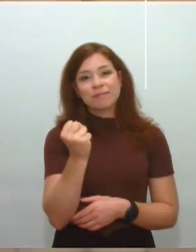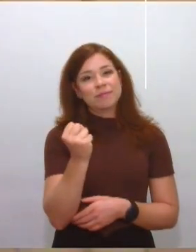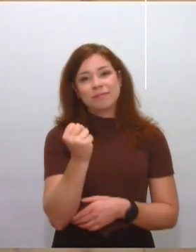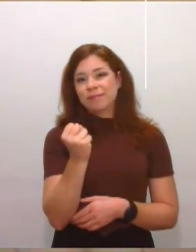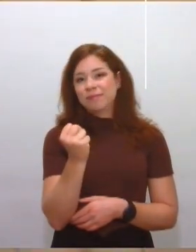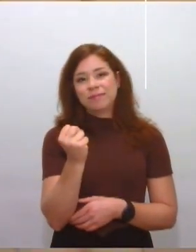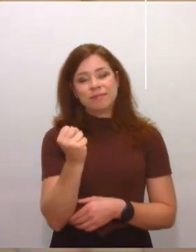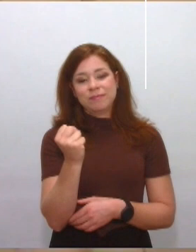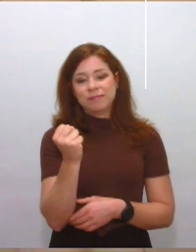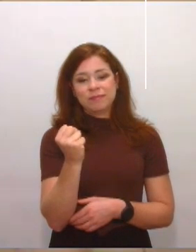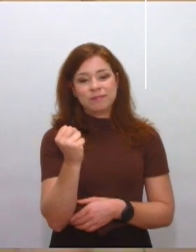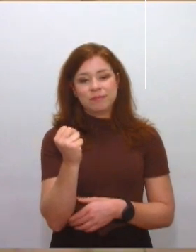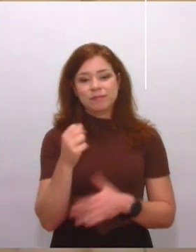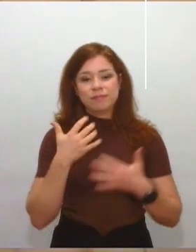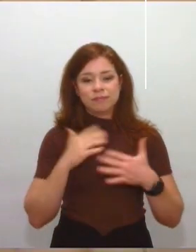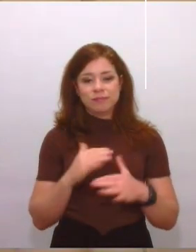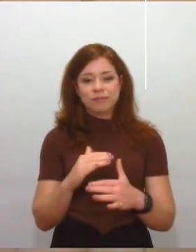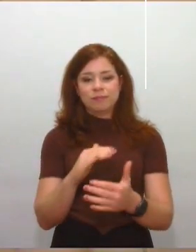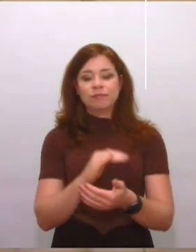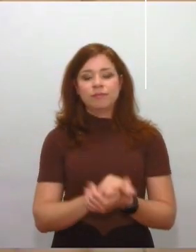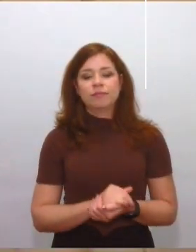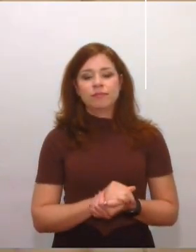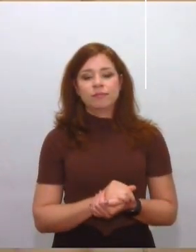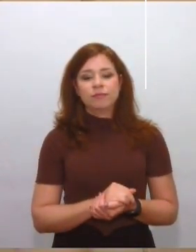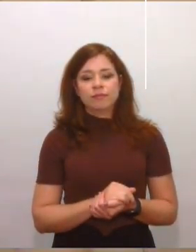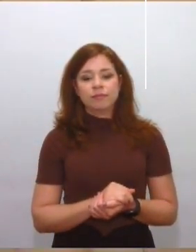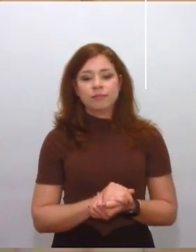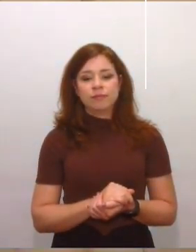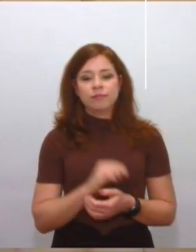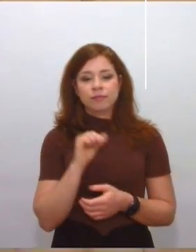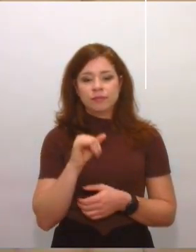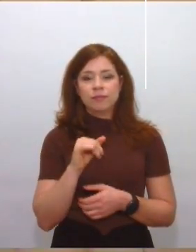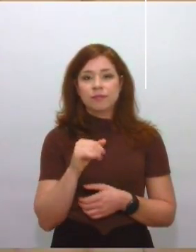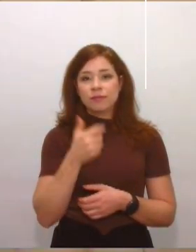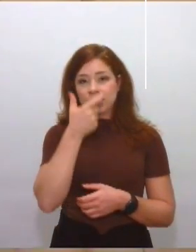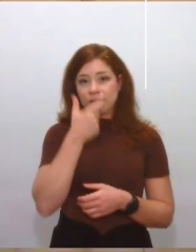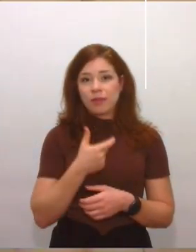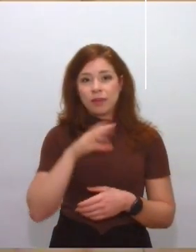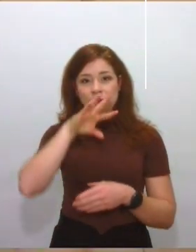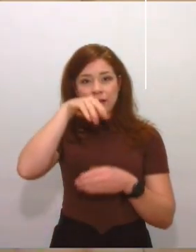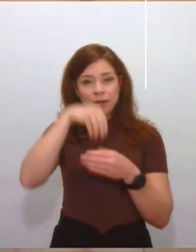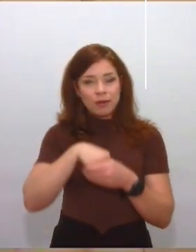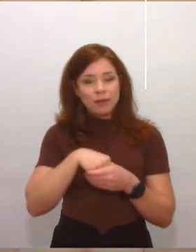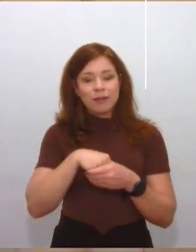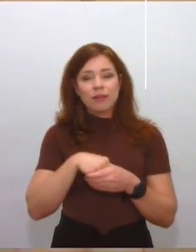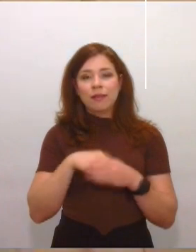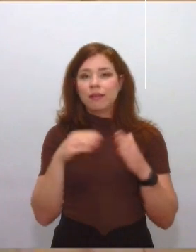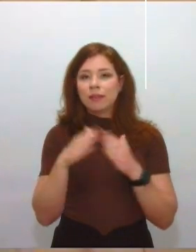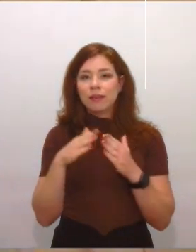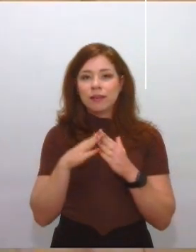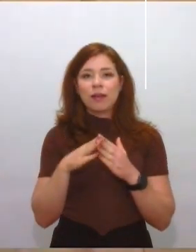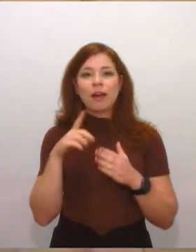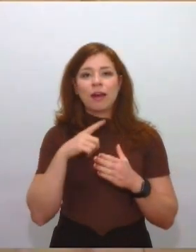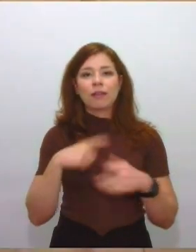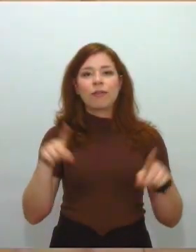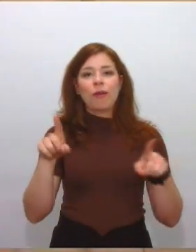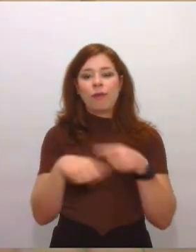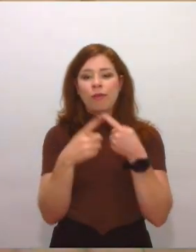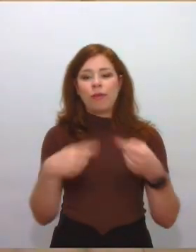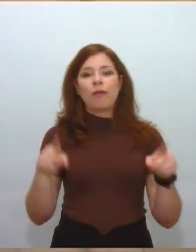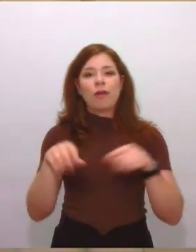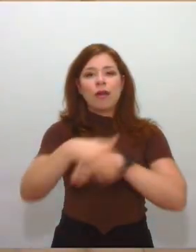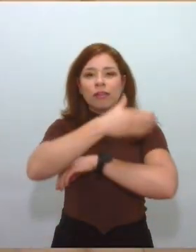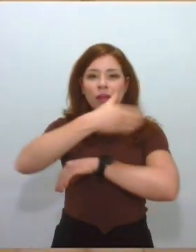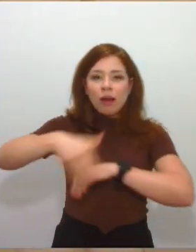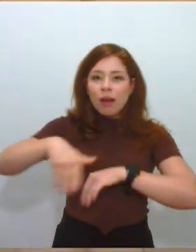fanfarra. Se eu estiver dentro de casa e estiver passando uma banda na rua, eu não sei ficar dentro de casa, eu quero sair para olhar. Também já